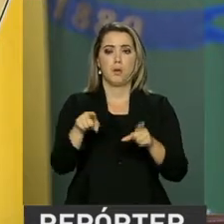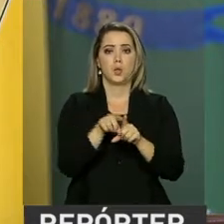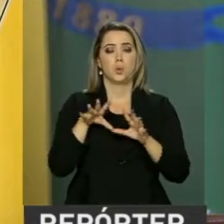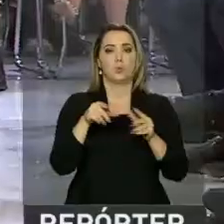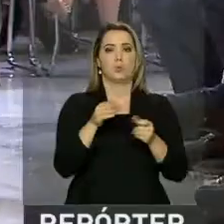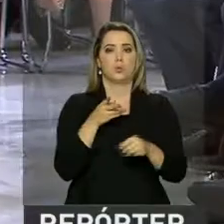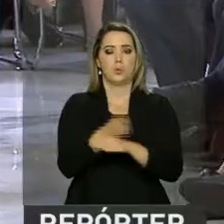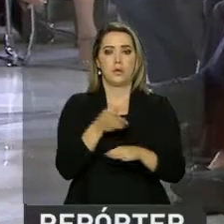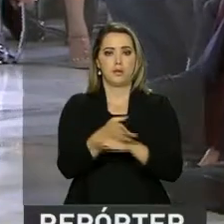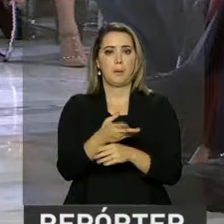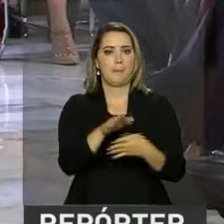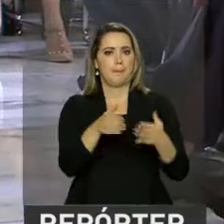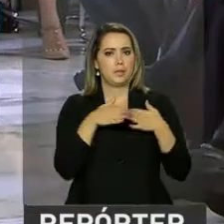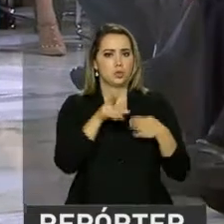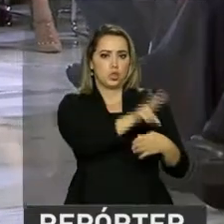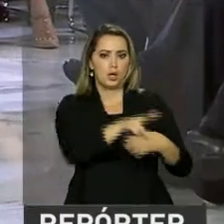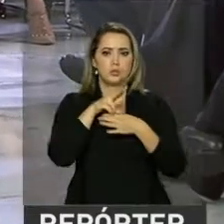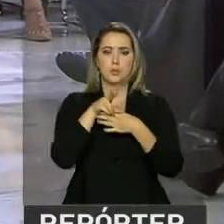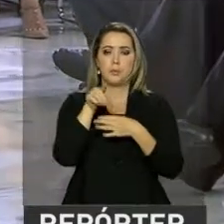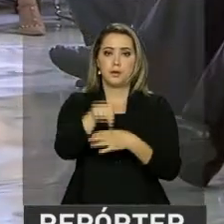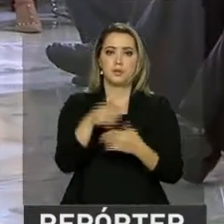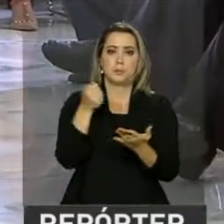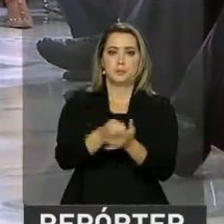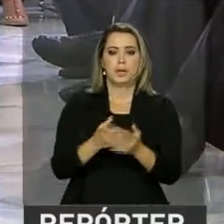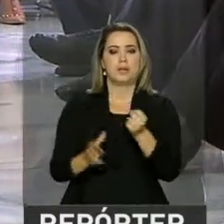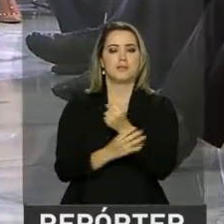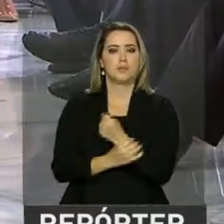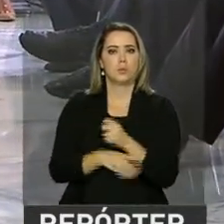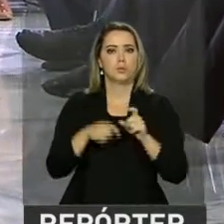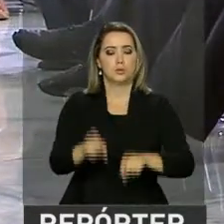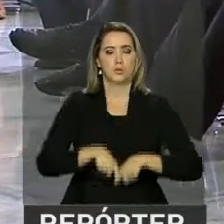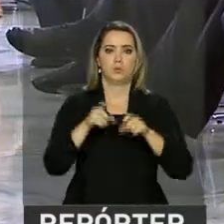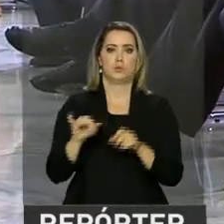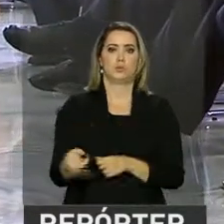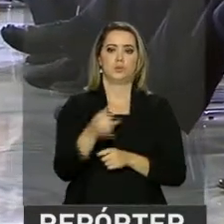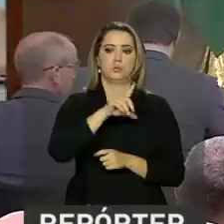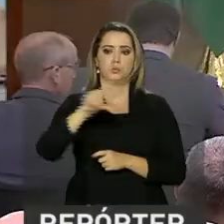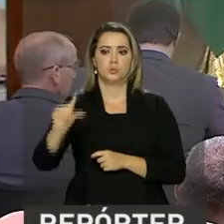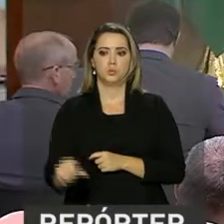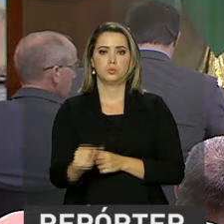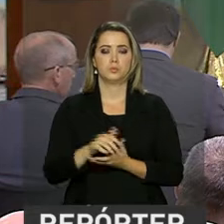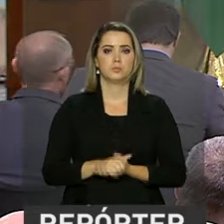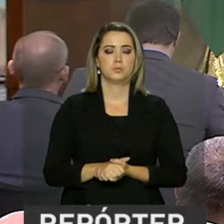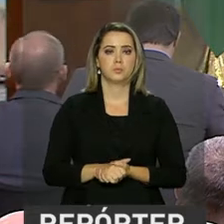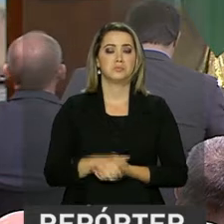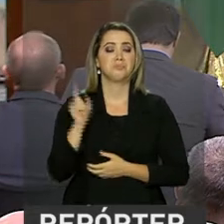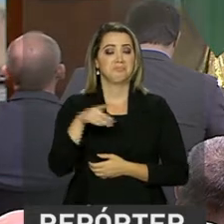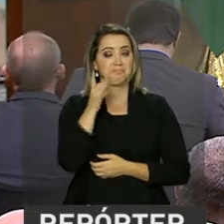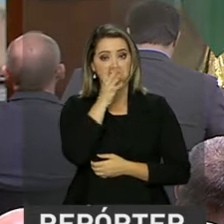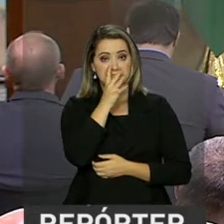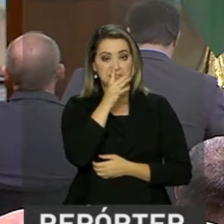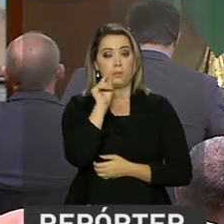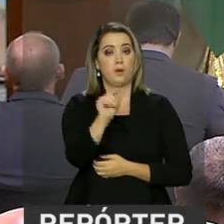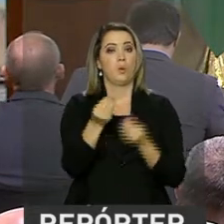rural para custeio, investimentos e seguro da produção com juros mais baixos. É interessante que a agricultura